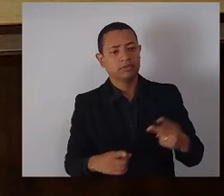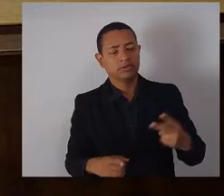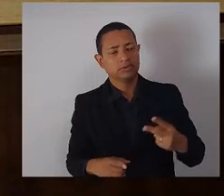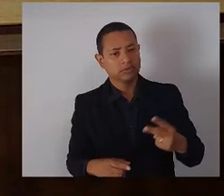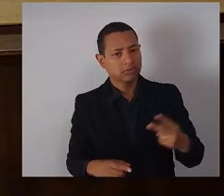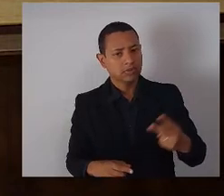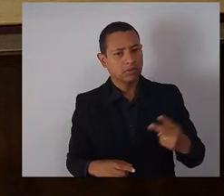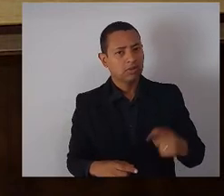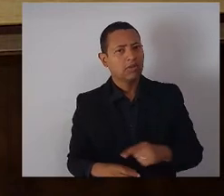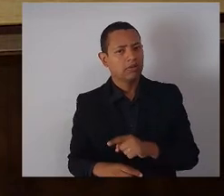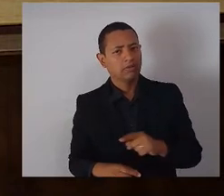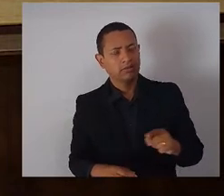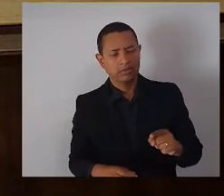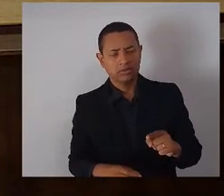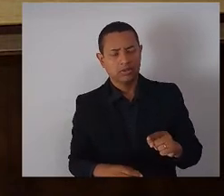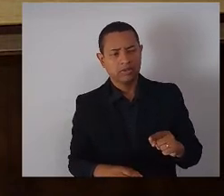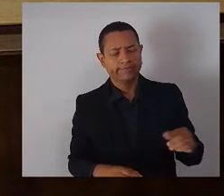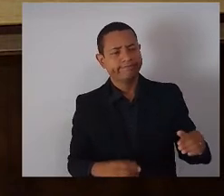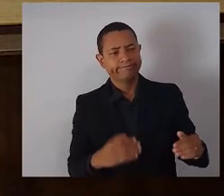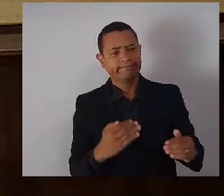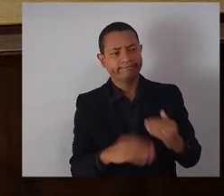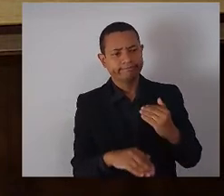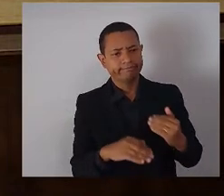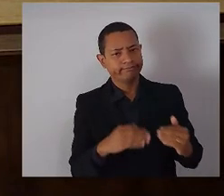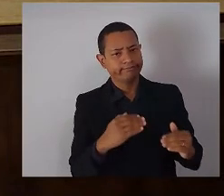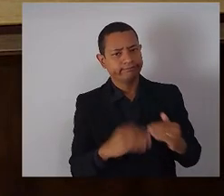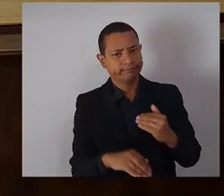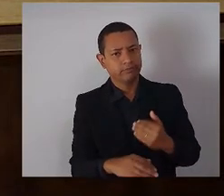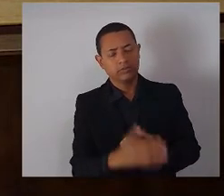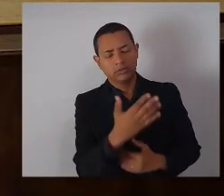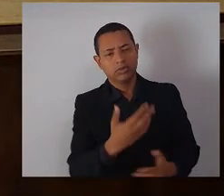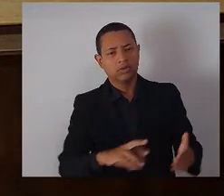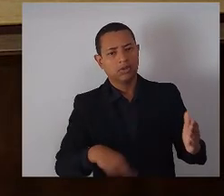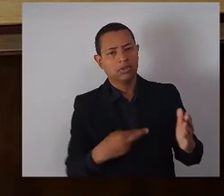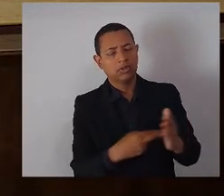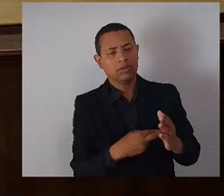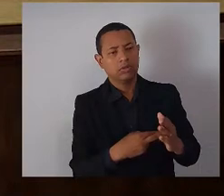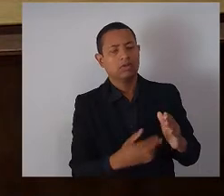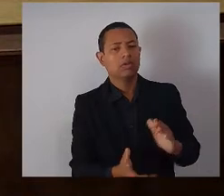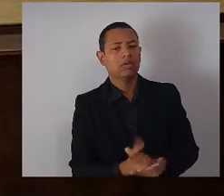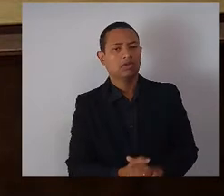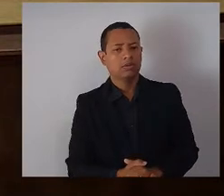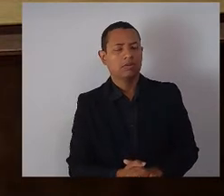interesse de agir, Vossa Excelência discorda do relator e abre a divergência,